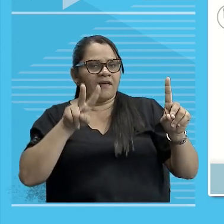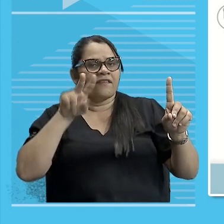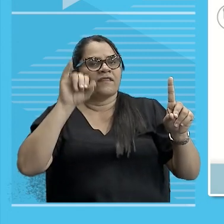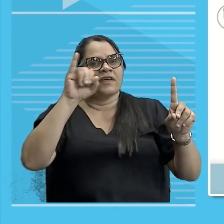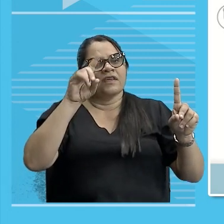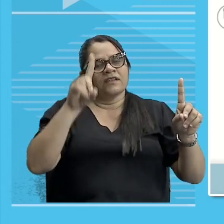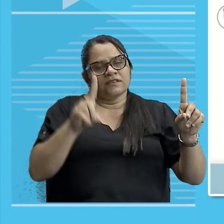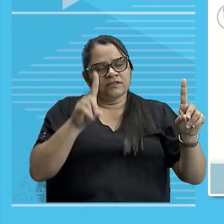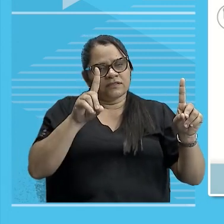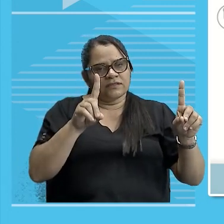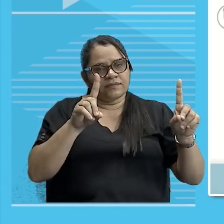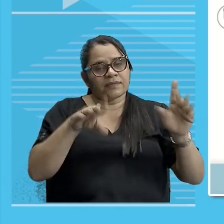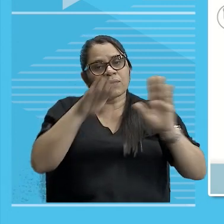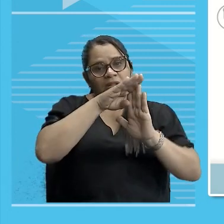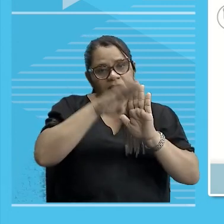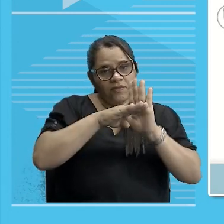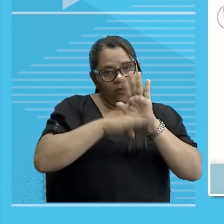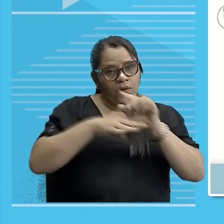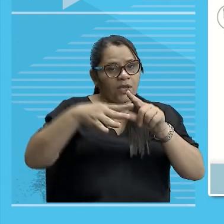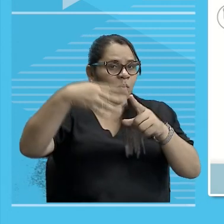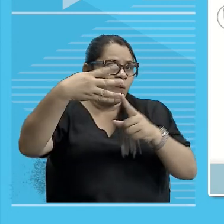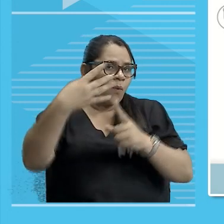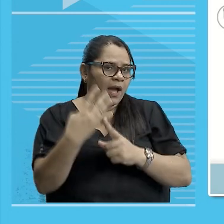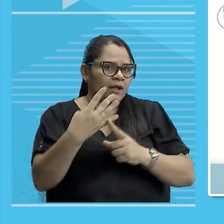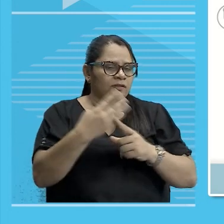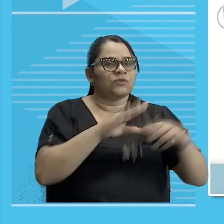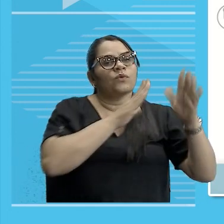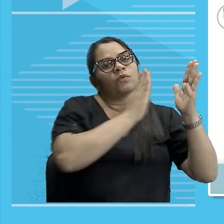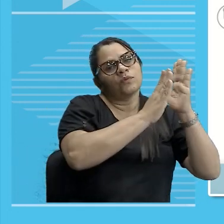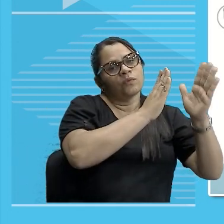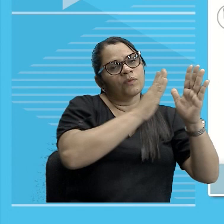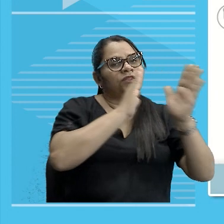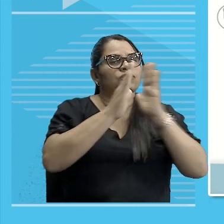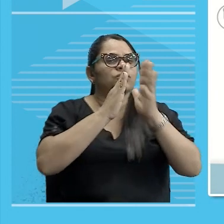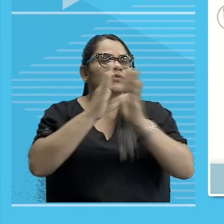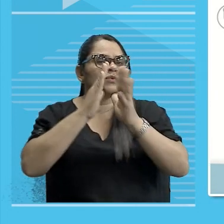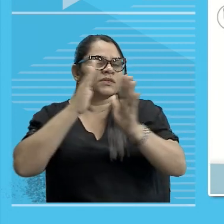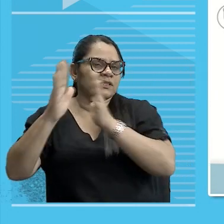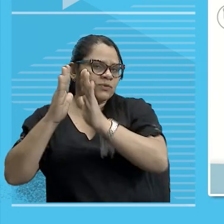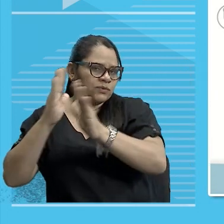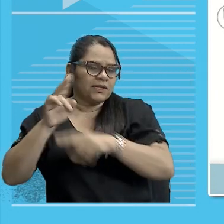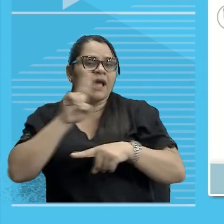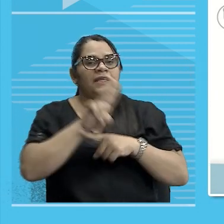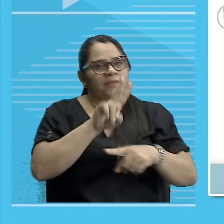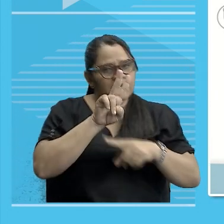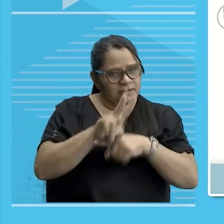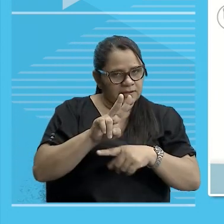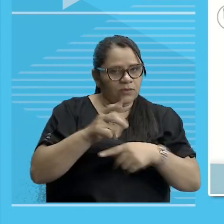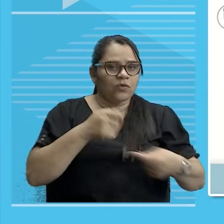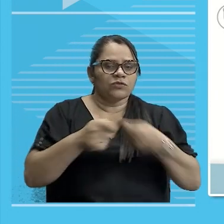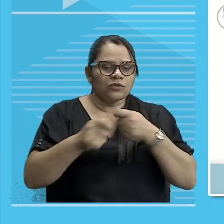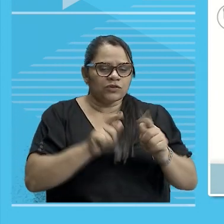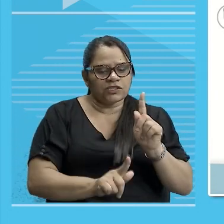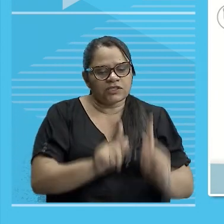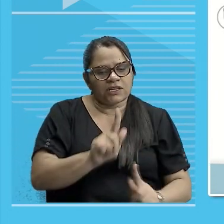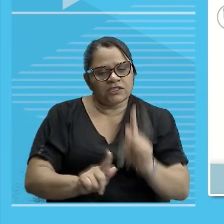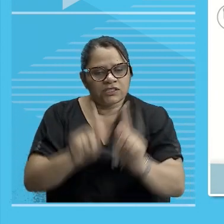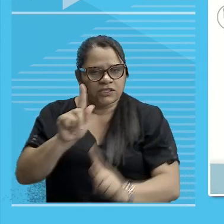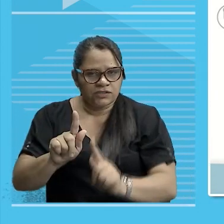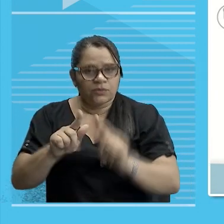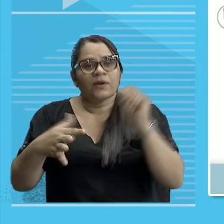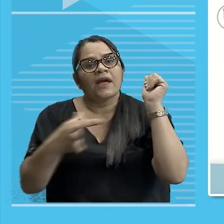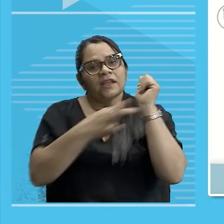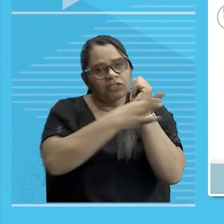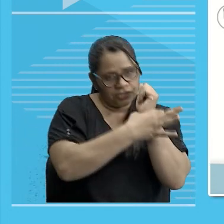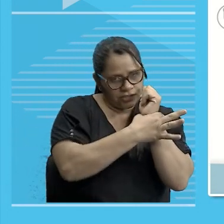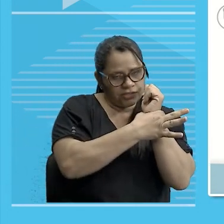clássicou em quatro eras que a inspeção controle estatístico a garantia e a gestão da